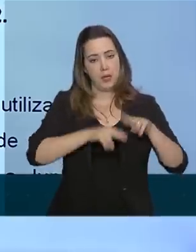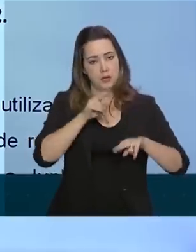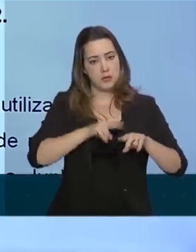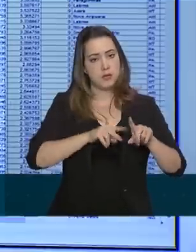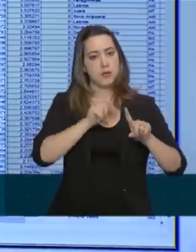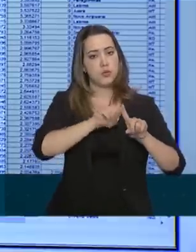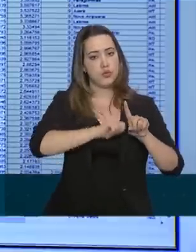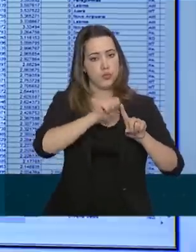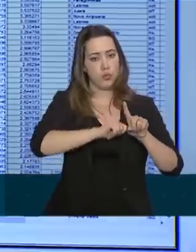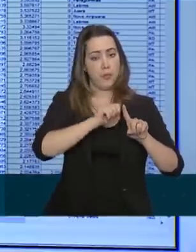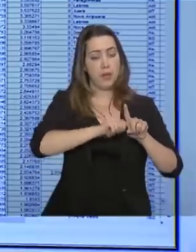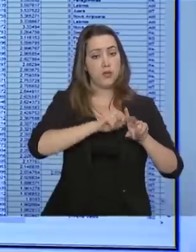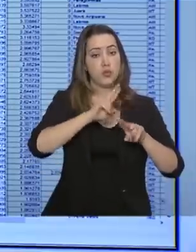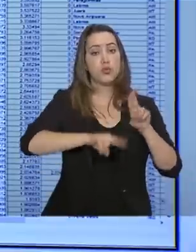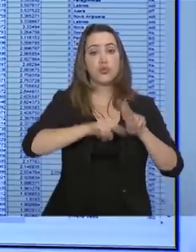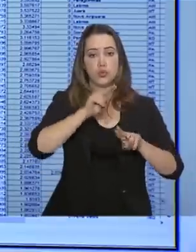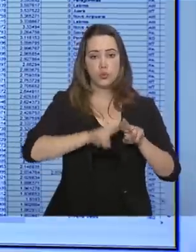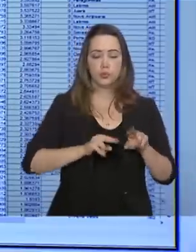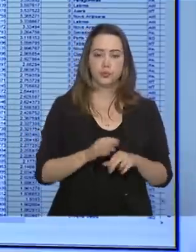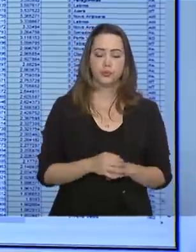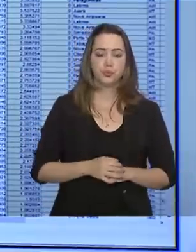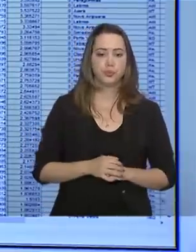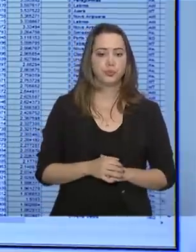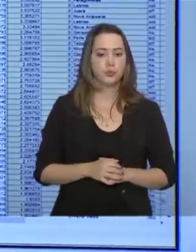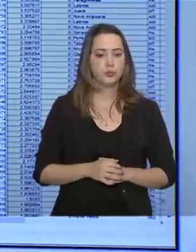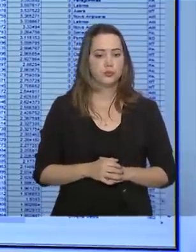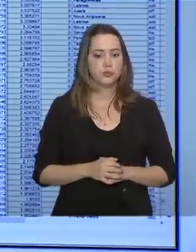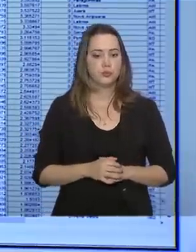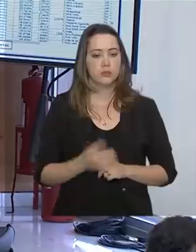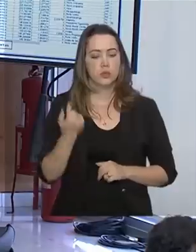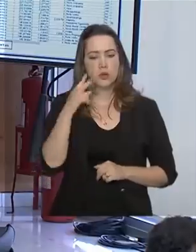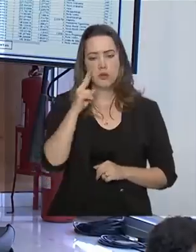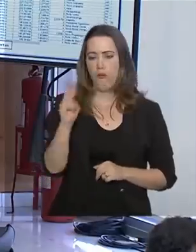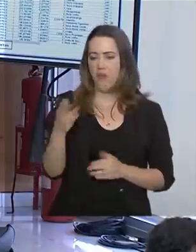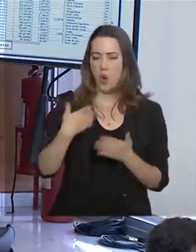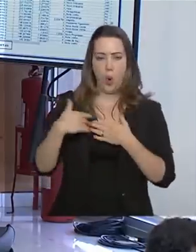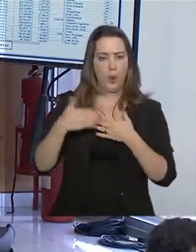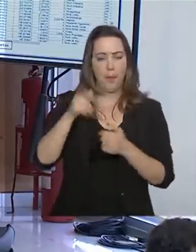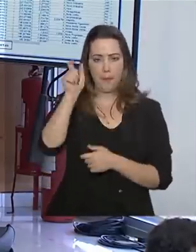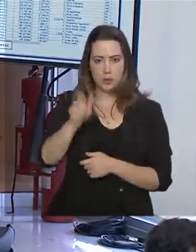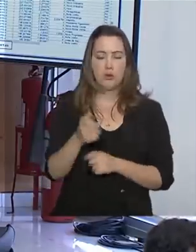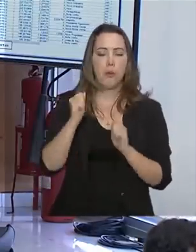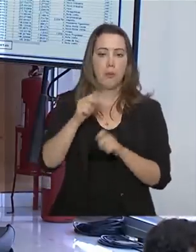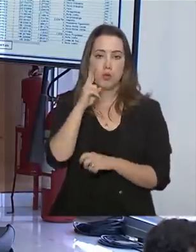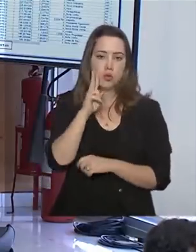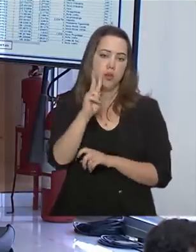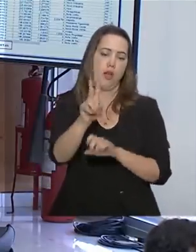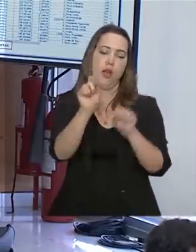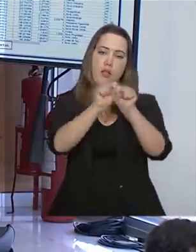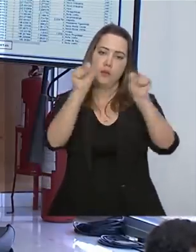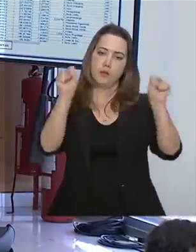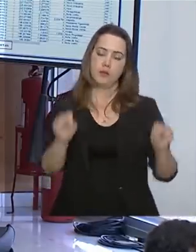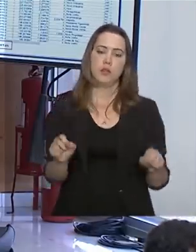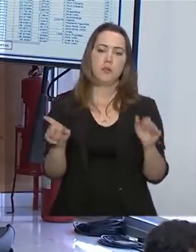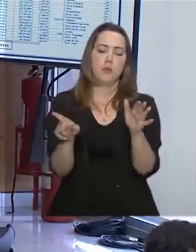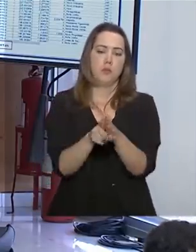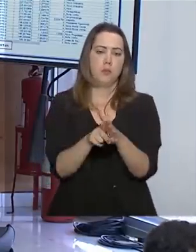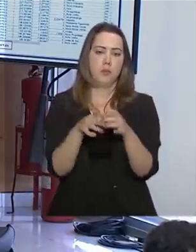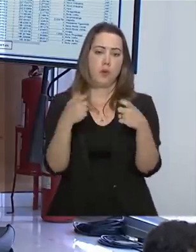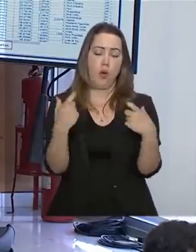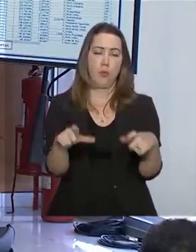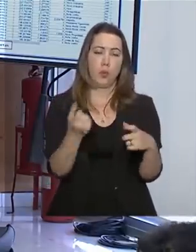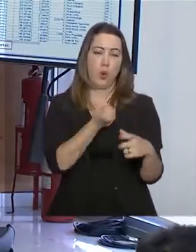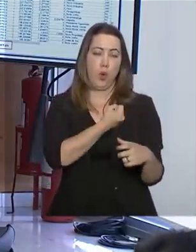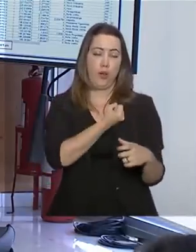passar esse tá à disposição para quem quiser olhar é o sistema a planilha dos